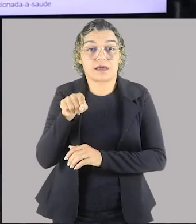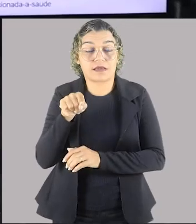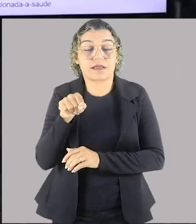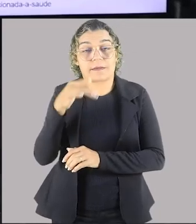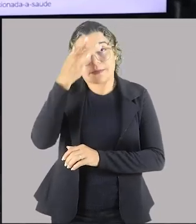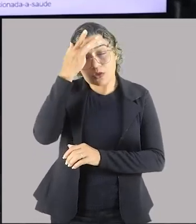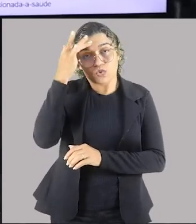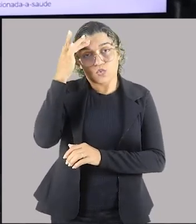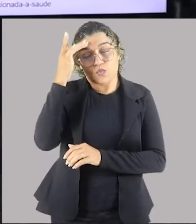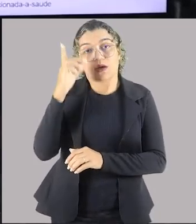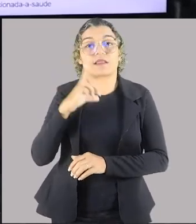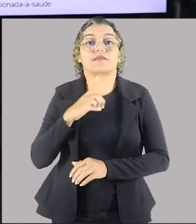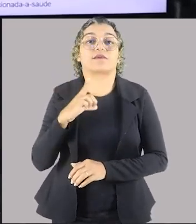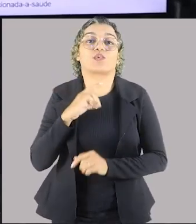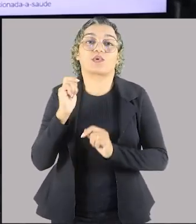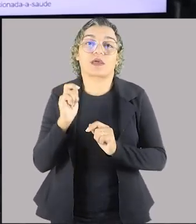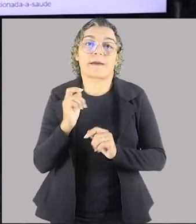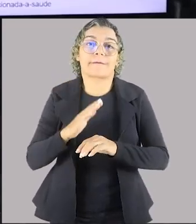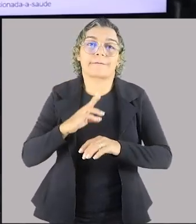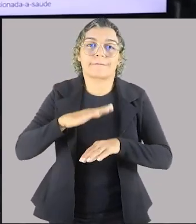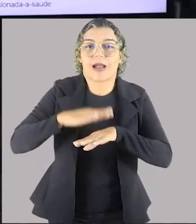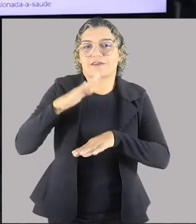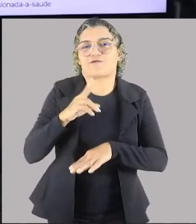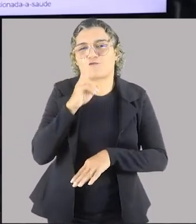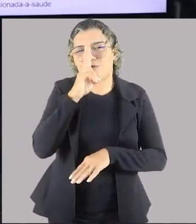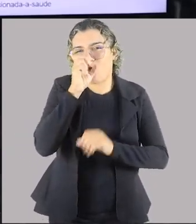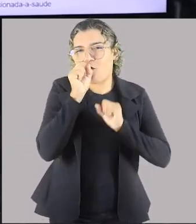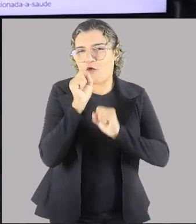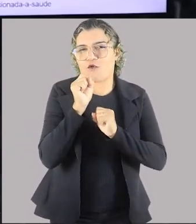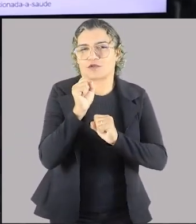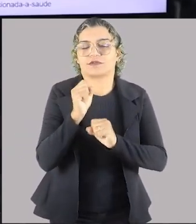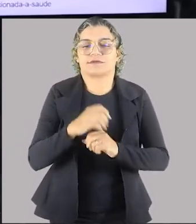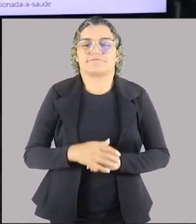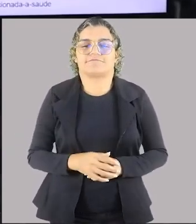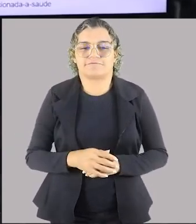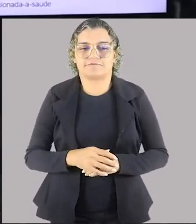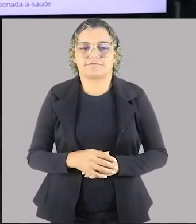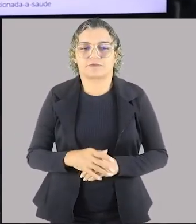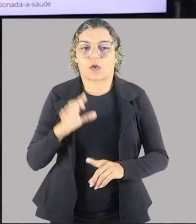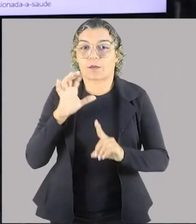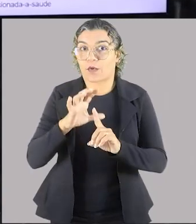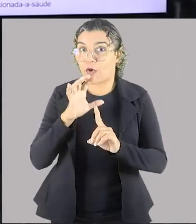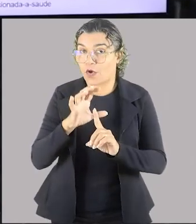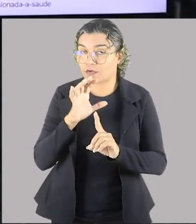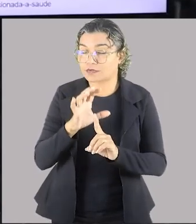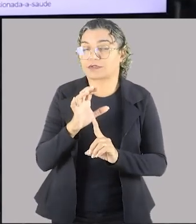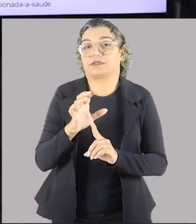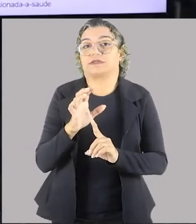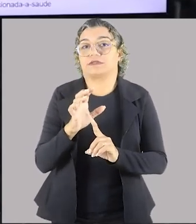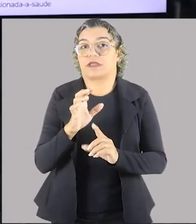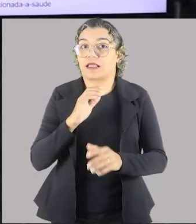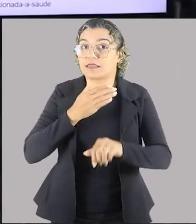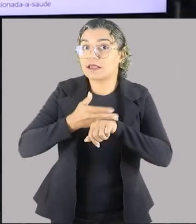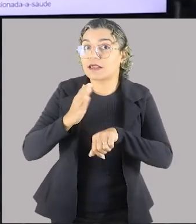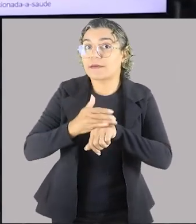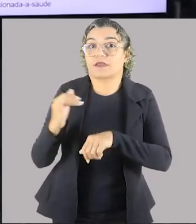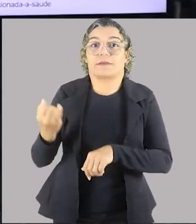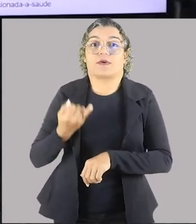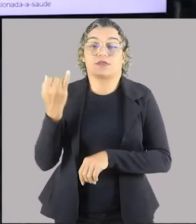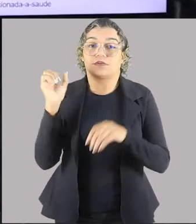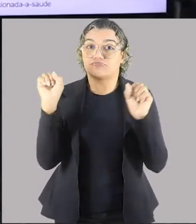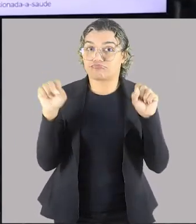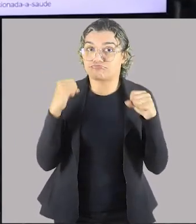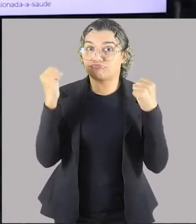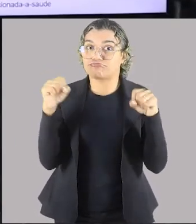indivíduo ele tenha mais força, advindo do treinamento, advindo do exercício físico,